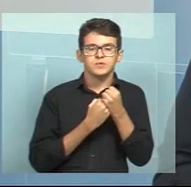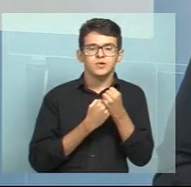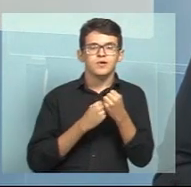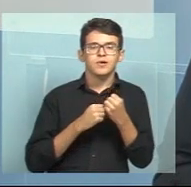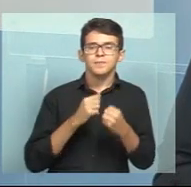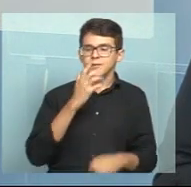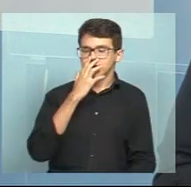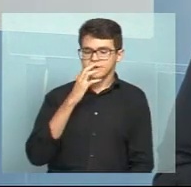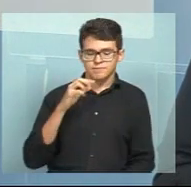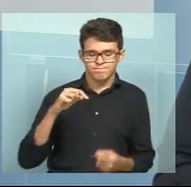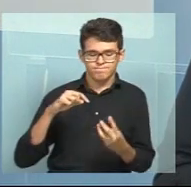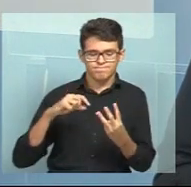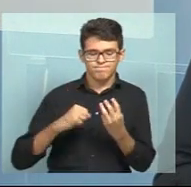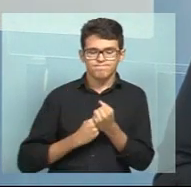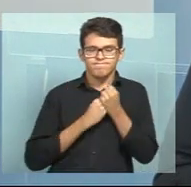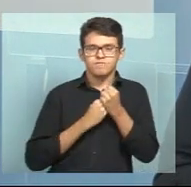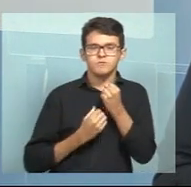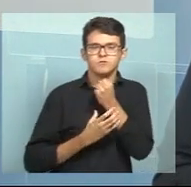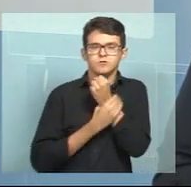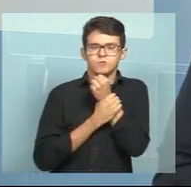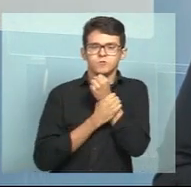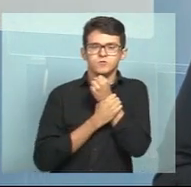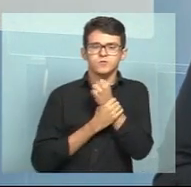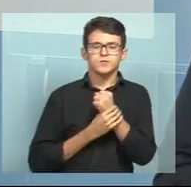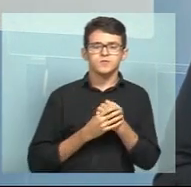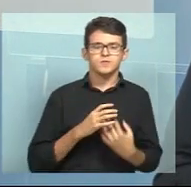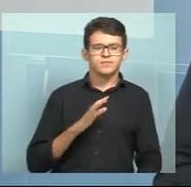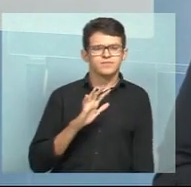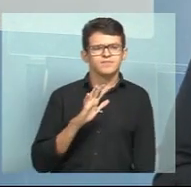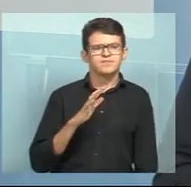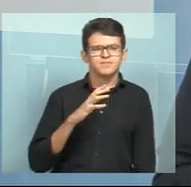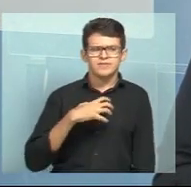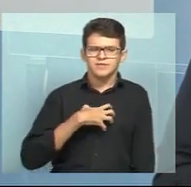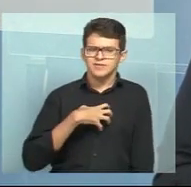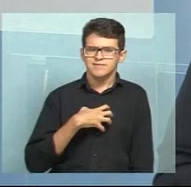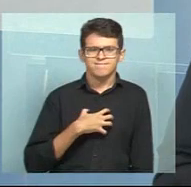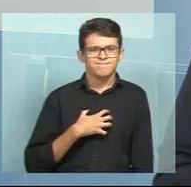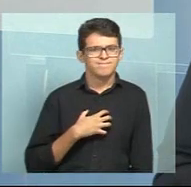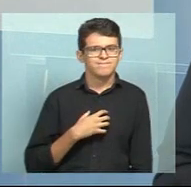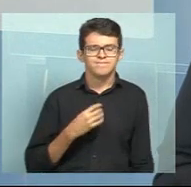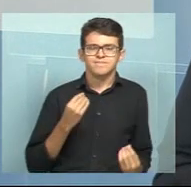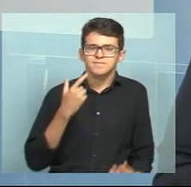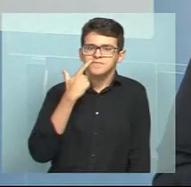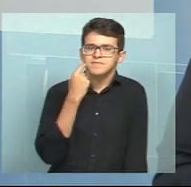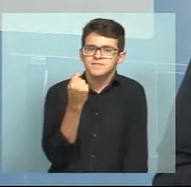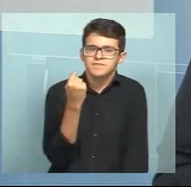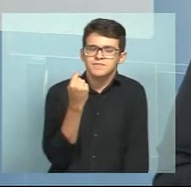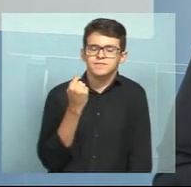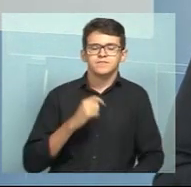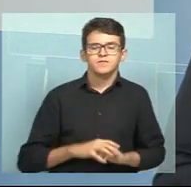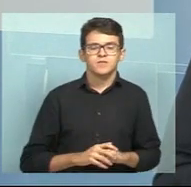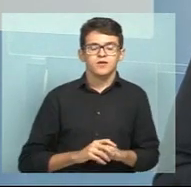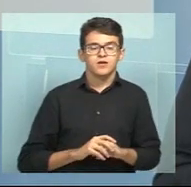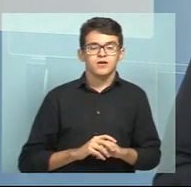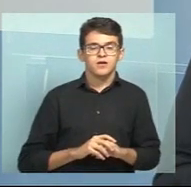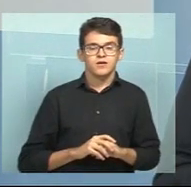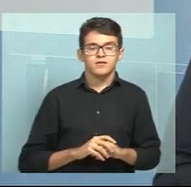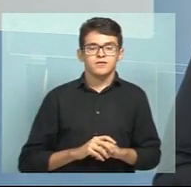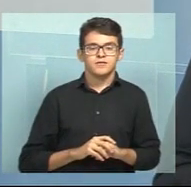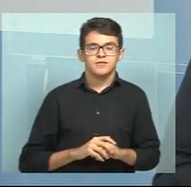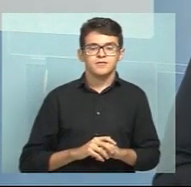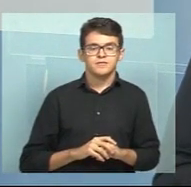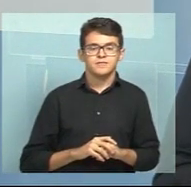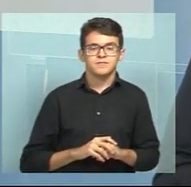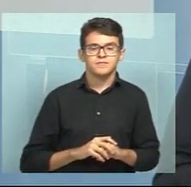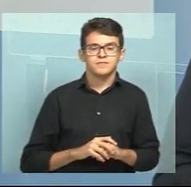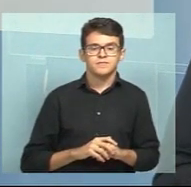proteger da condenação. Isso é terrível, né? Nós vamos falar muito sobre isso aqui hoje. Mas